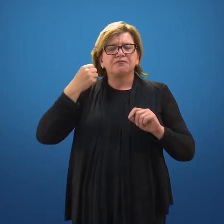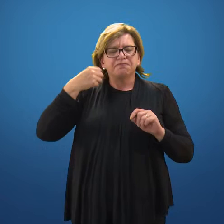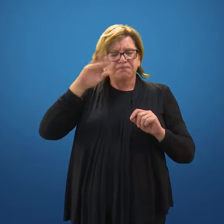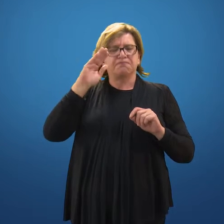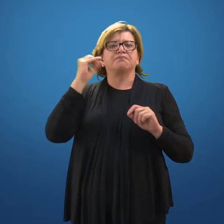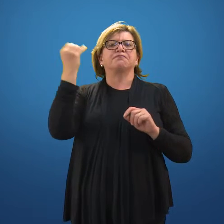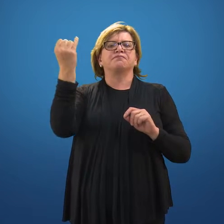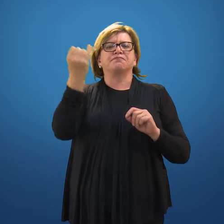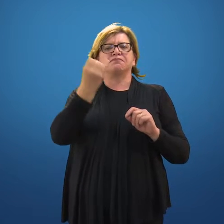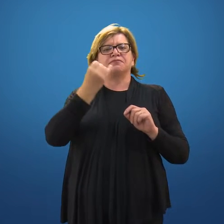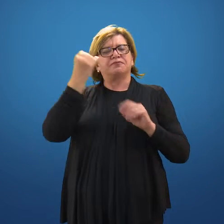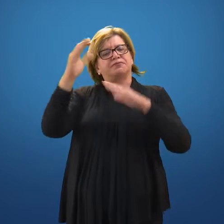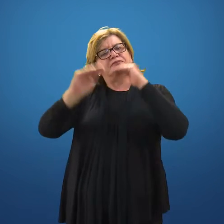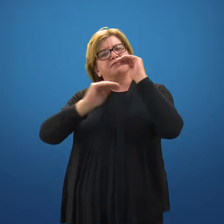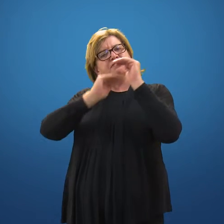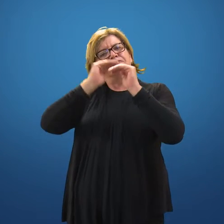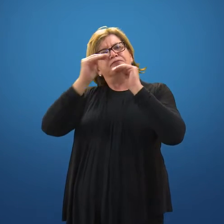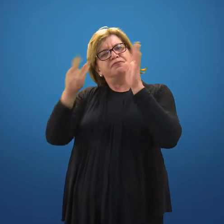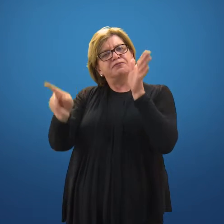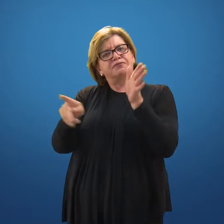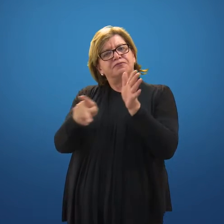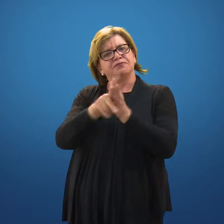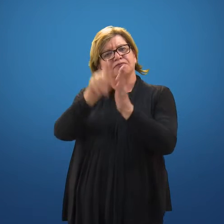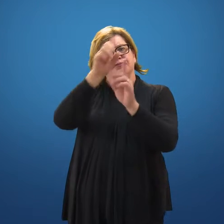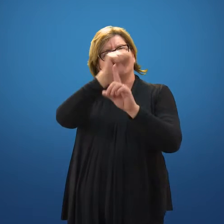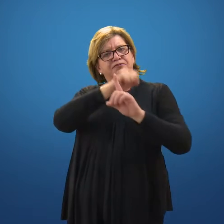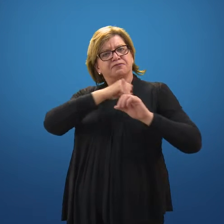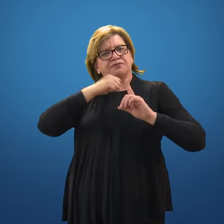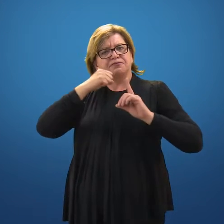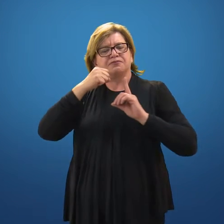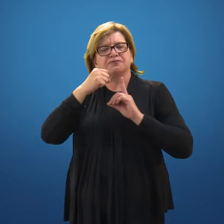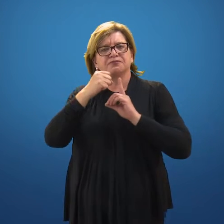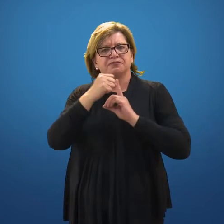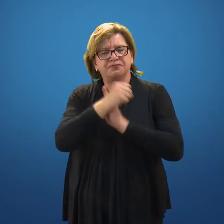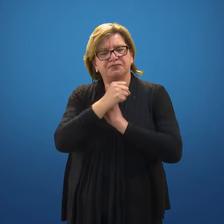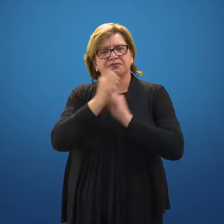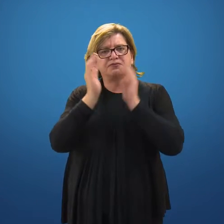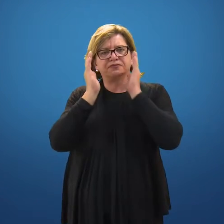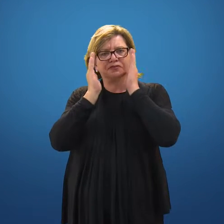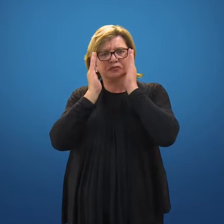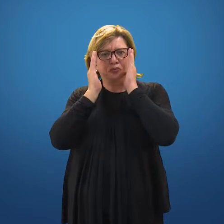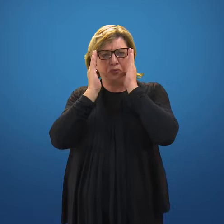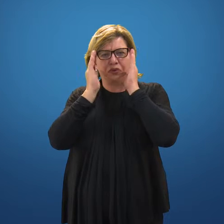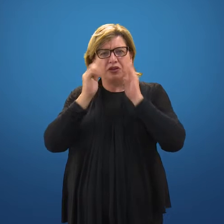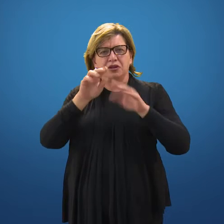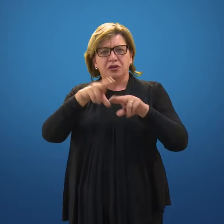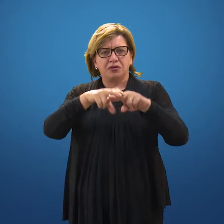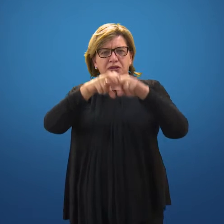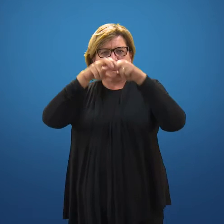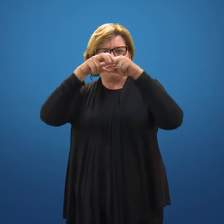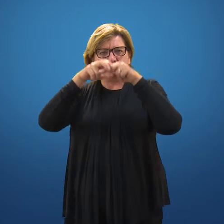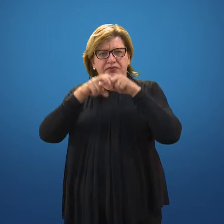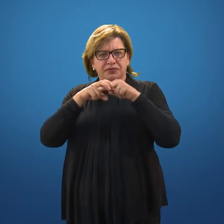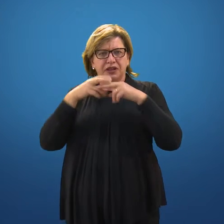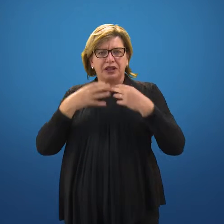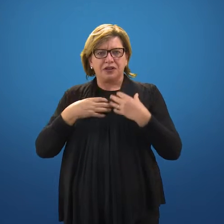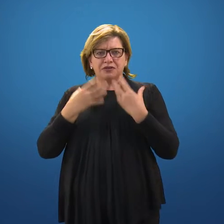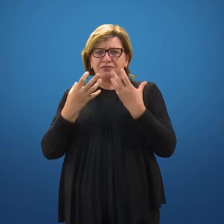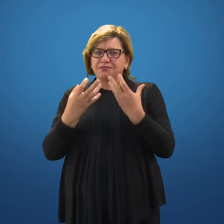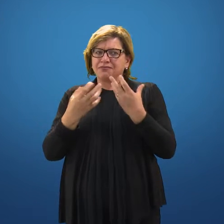interessante que ele desenvolveu para o desenvolvimento da sociologia. Portanto,